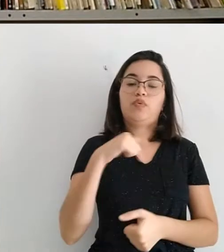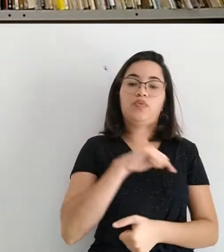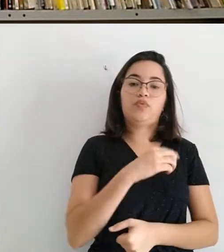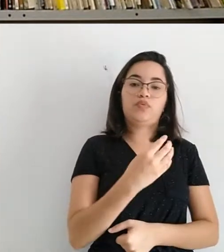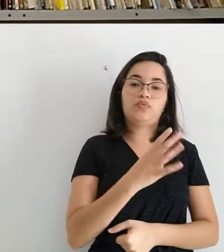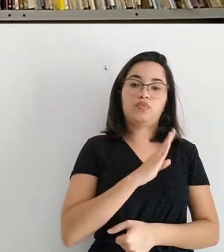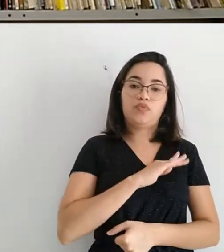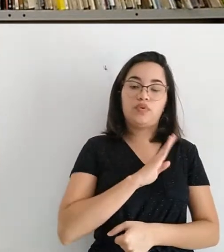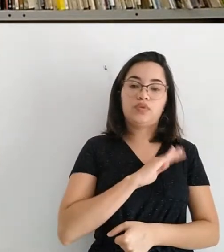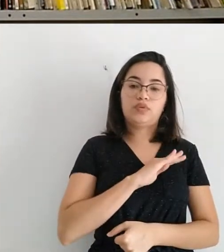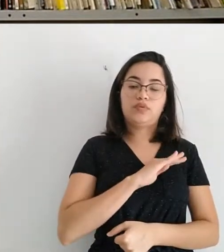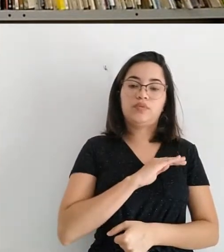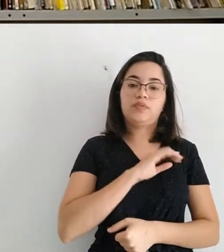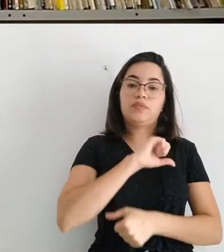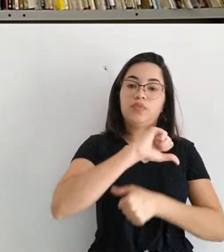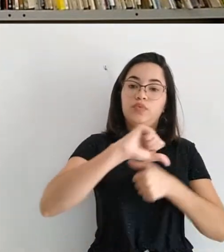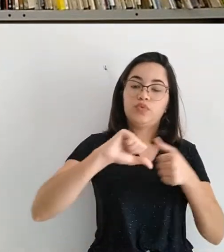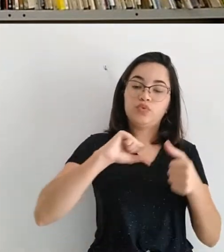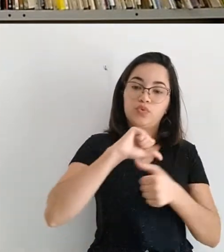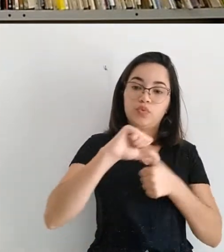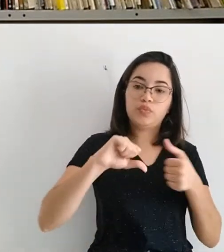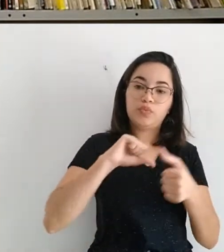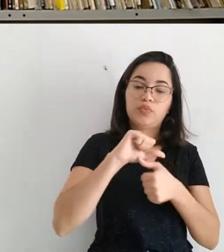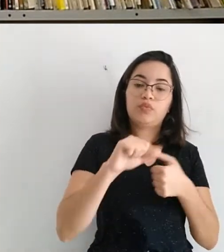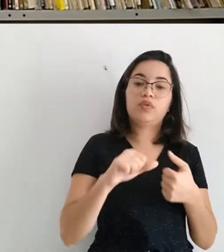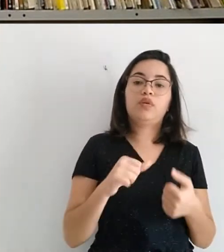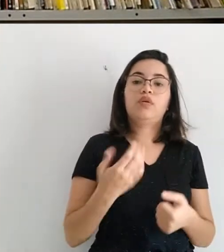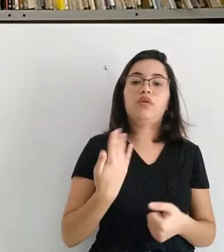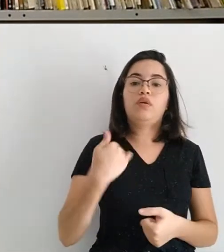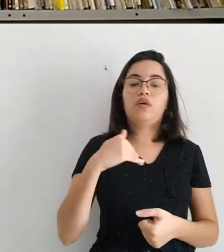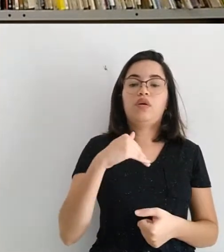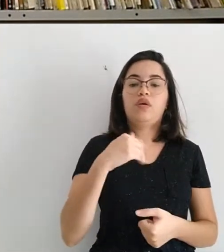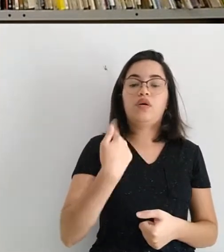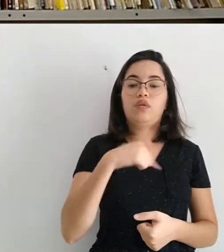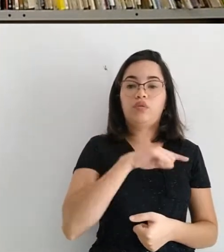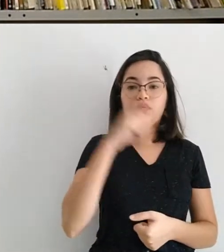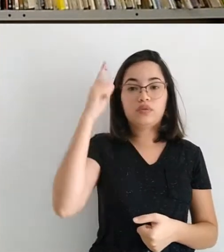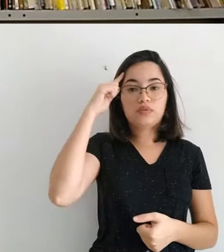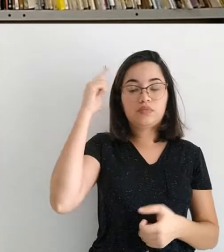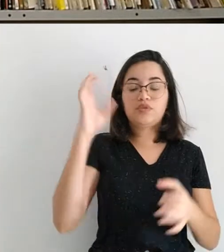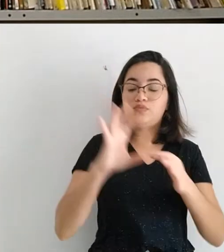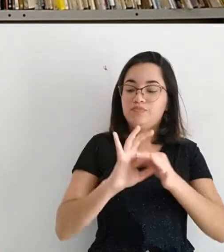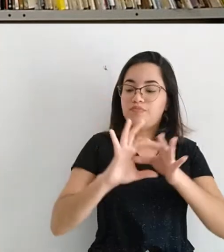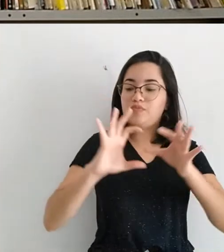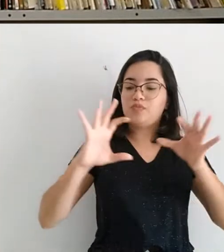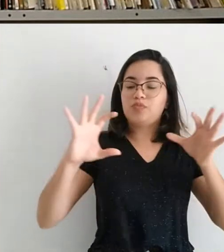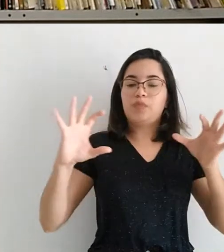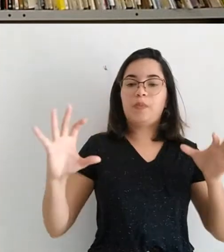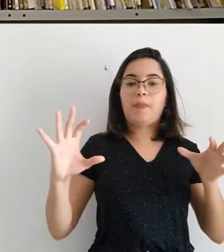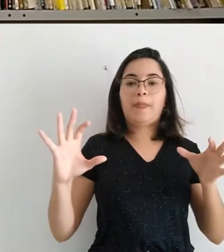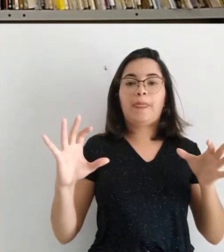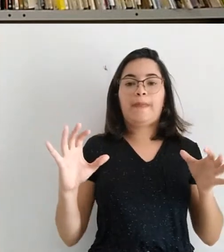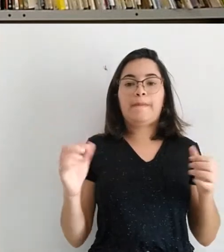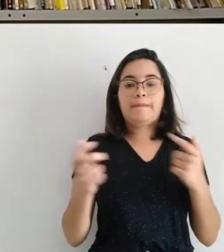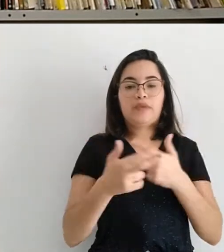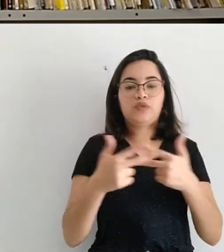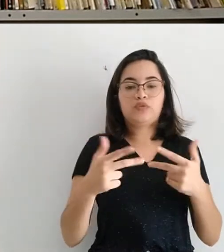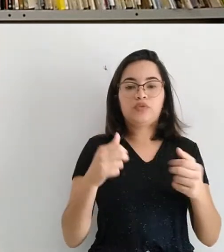nosso coração, de mudar a nossa mente, de nos libertar daquilo que